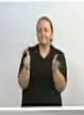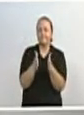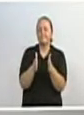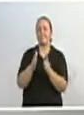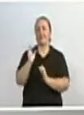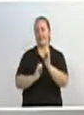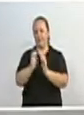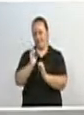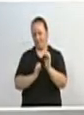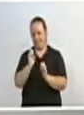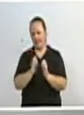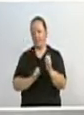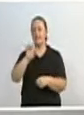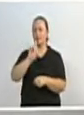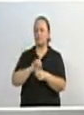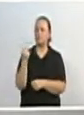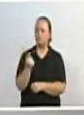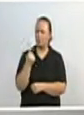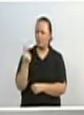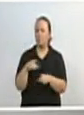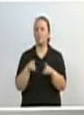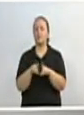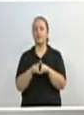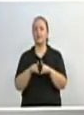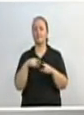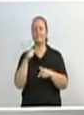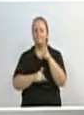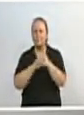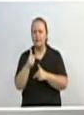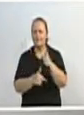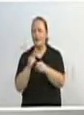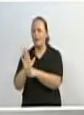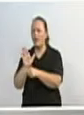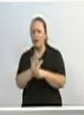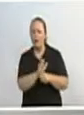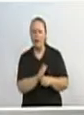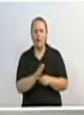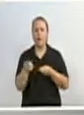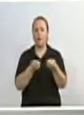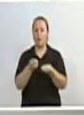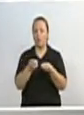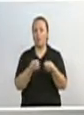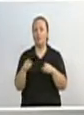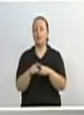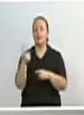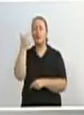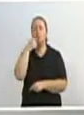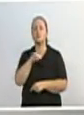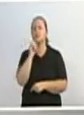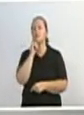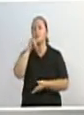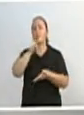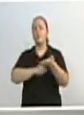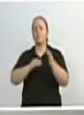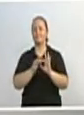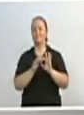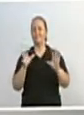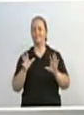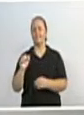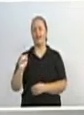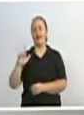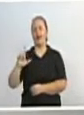para desenvolver o seu próprio sustento e a economia do país. Regras facilitadas para obtenção de alvará, por exemplo, provisório, muito diferenciada